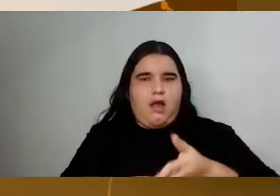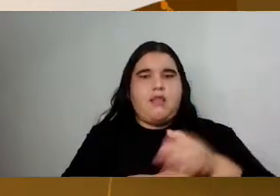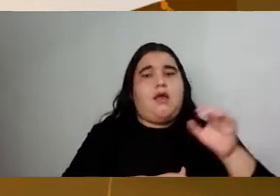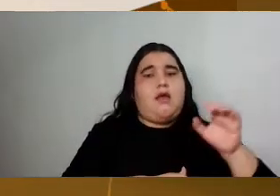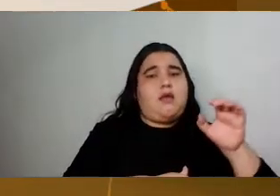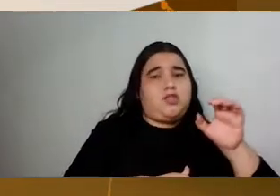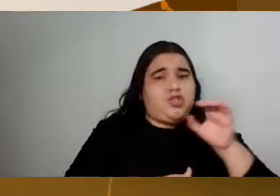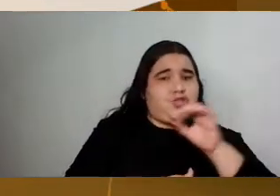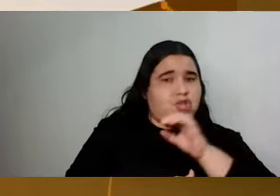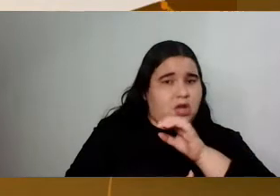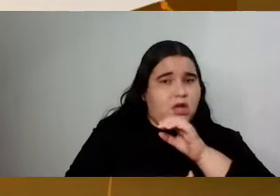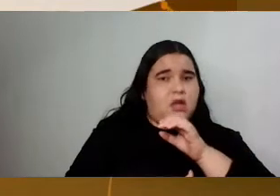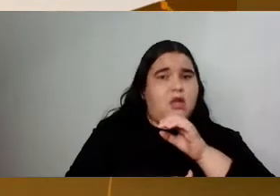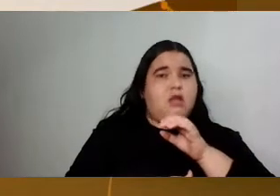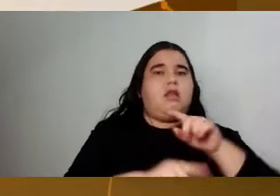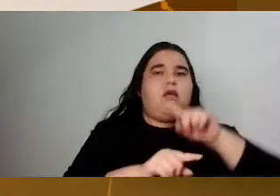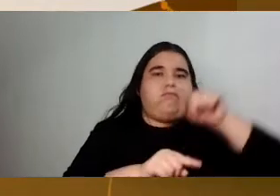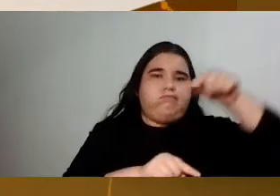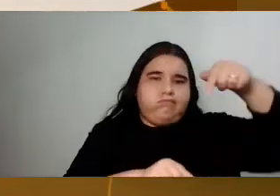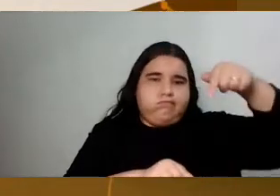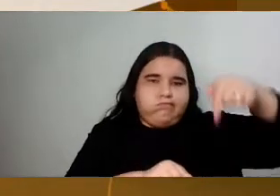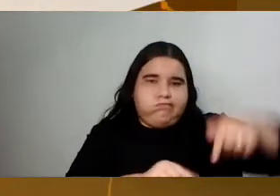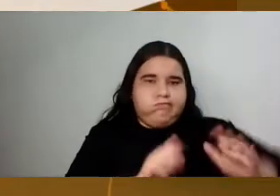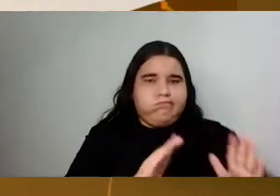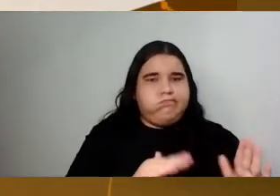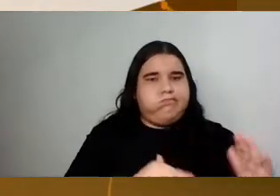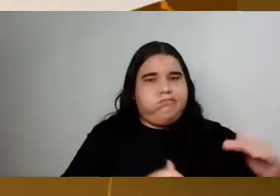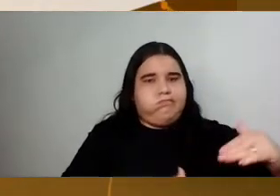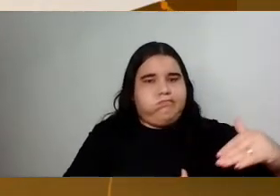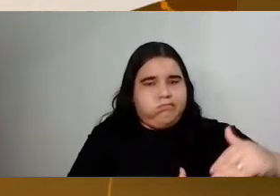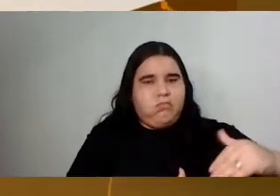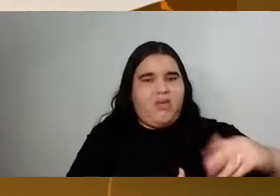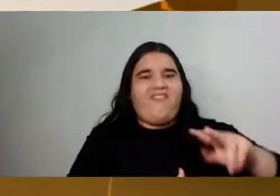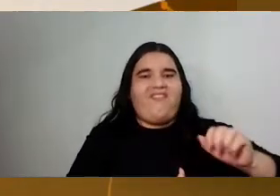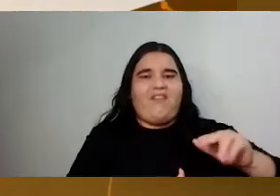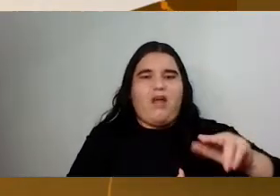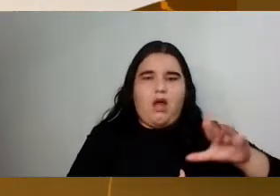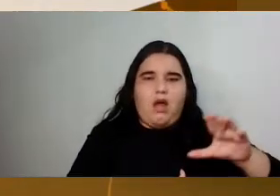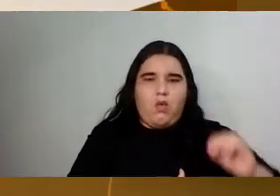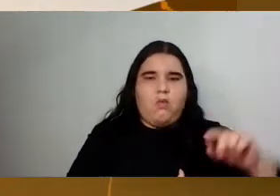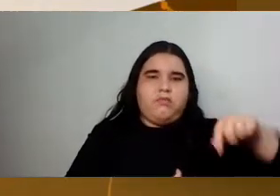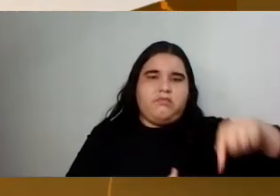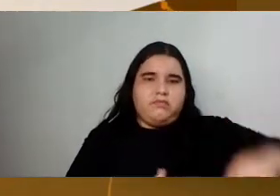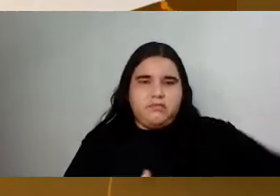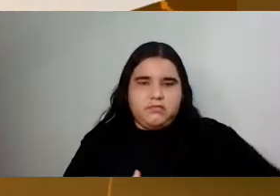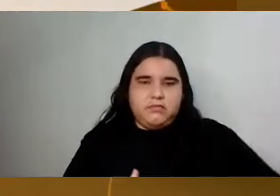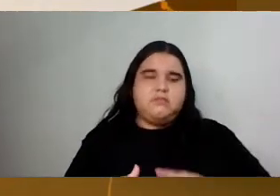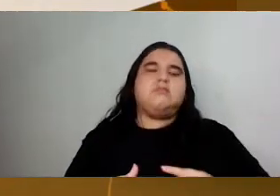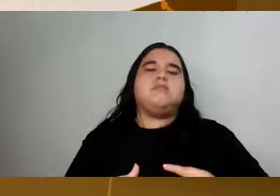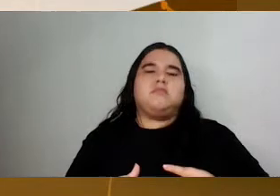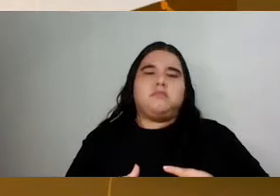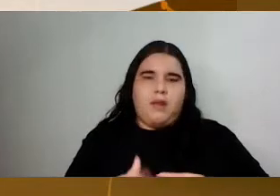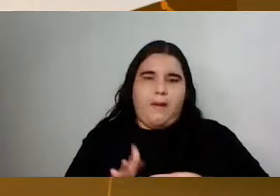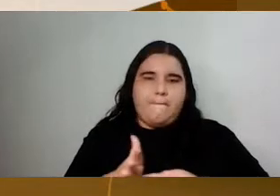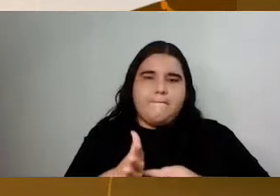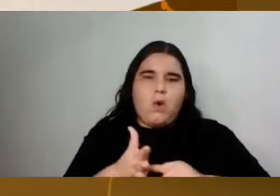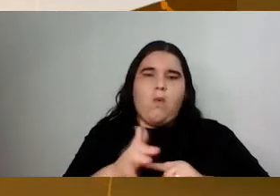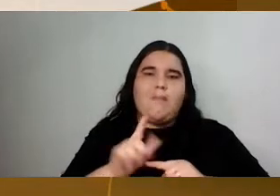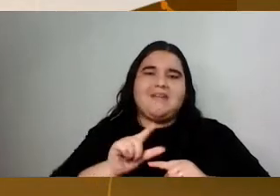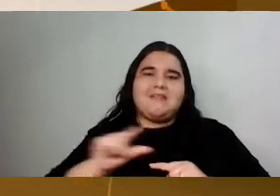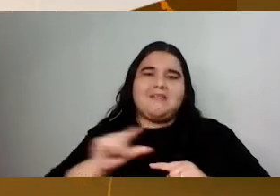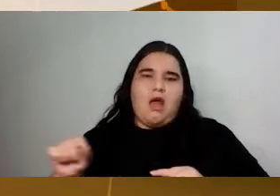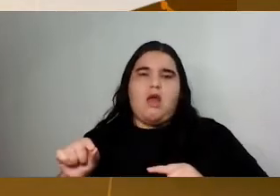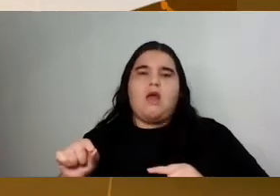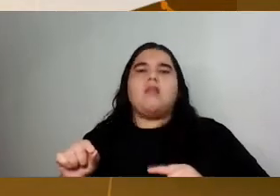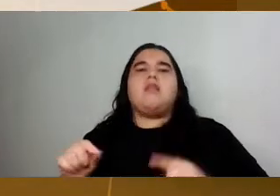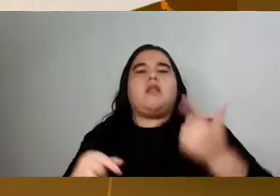pelos resistores, entra na câmara de vácuo, sai, passa pela bomba de saída, entra novamente